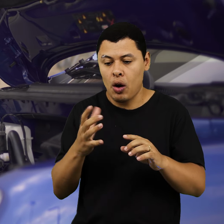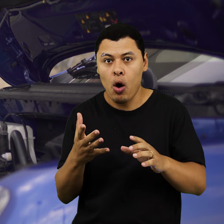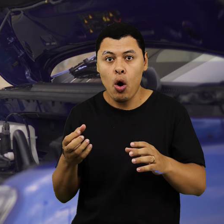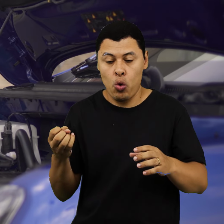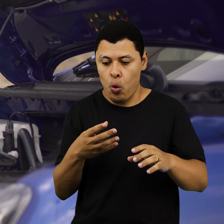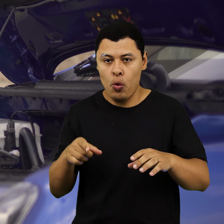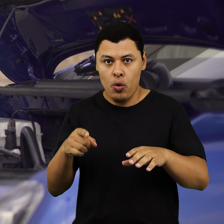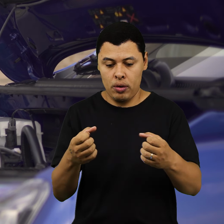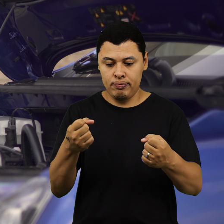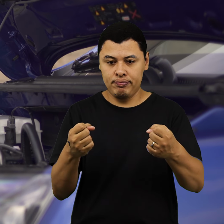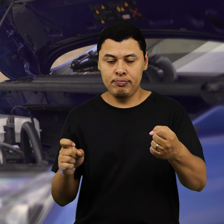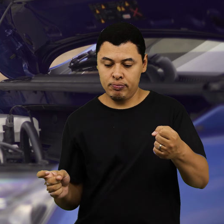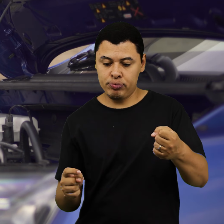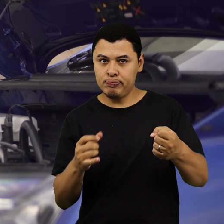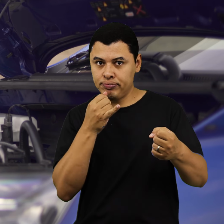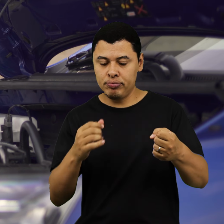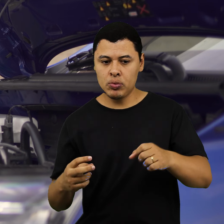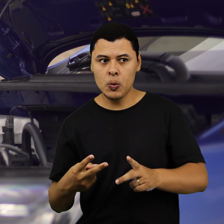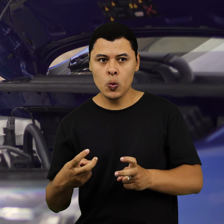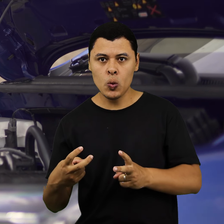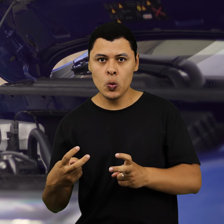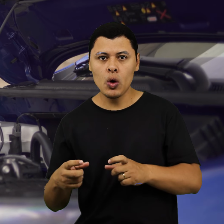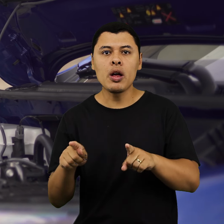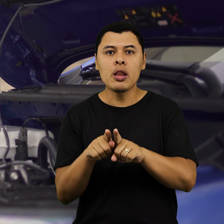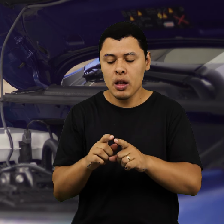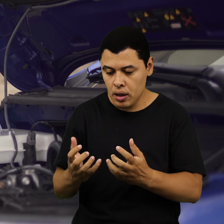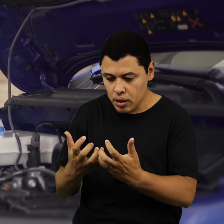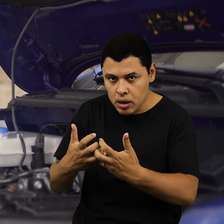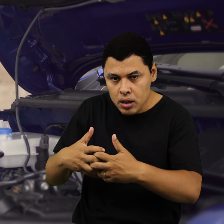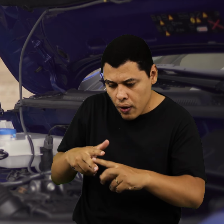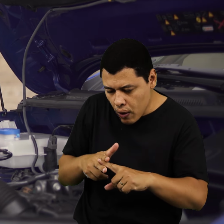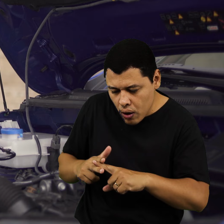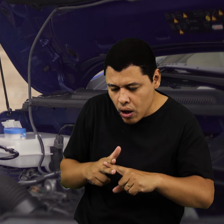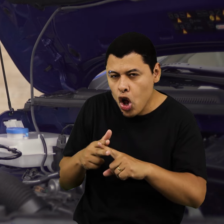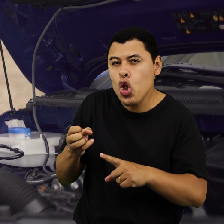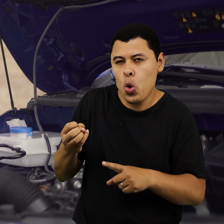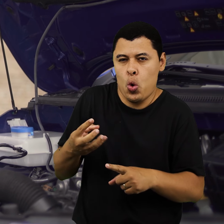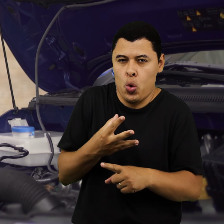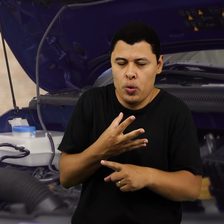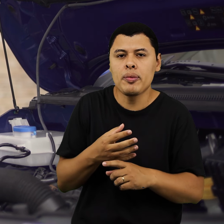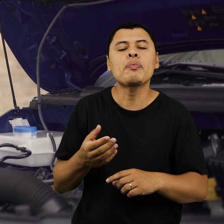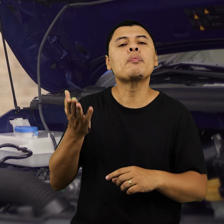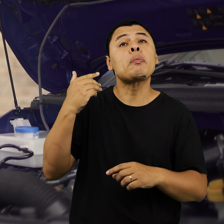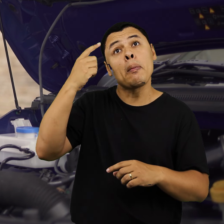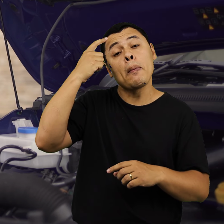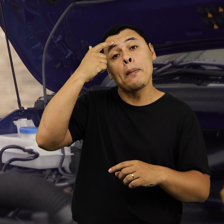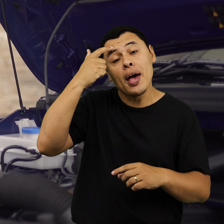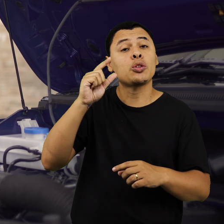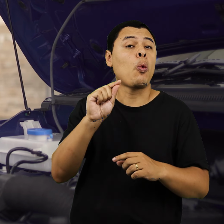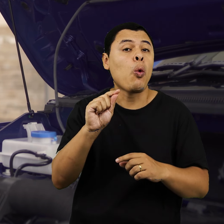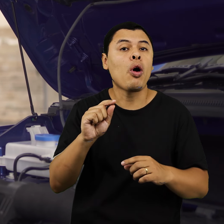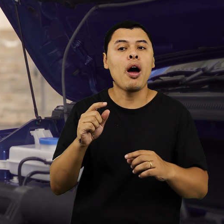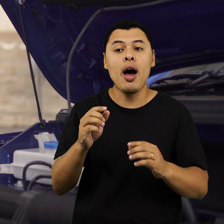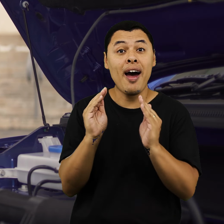de fase no comando e mudanças também na ECU e na calibração. Muita gente apostava, né, na mídia especializada, que a Renault ia